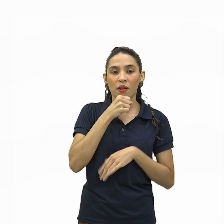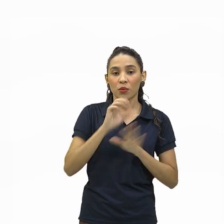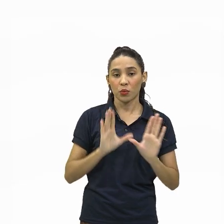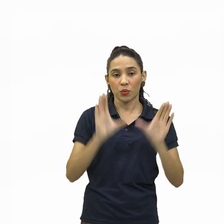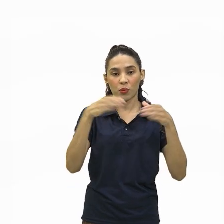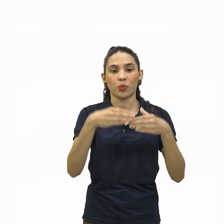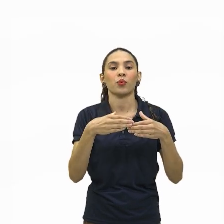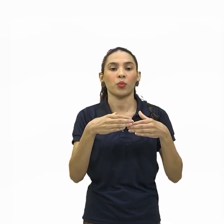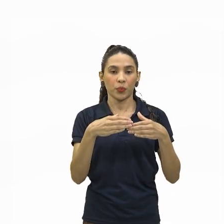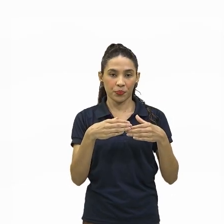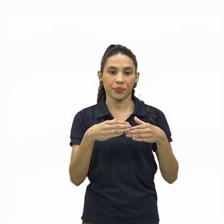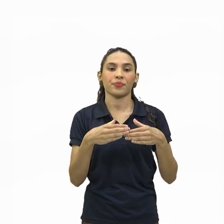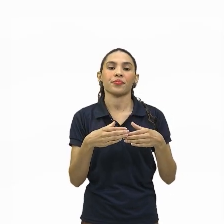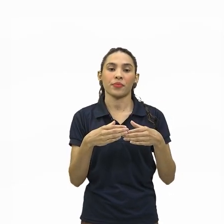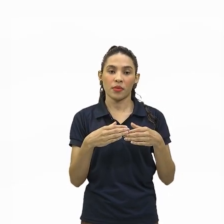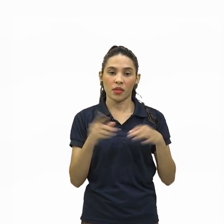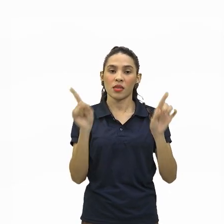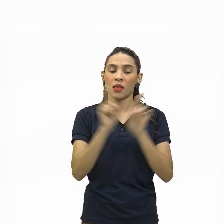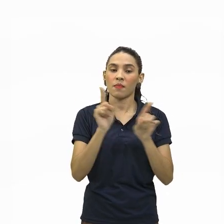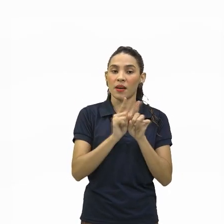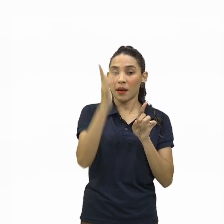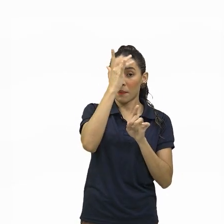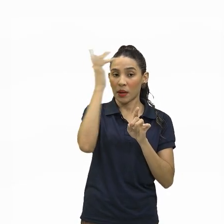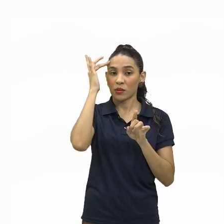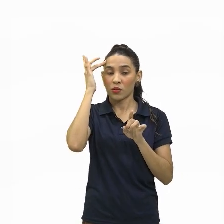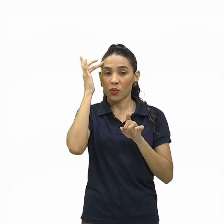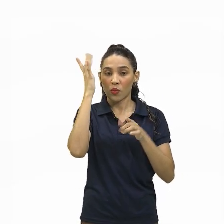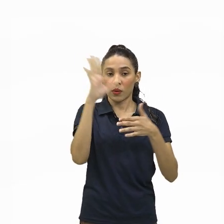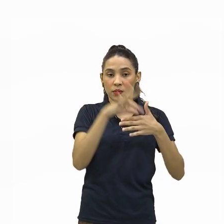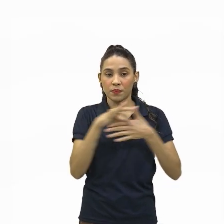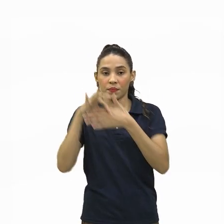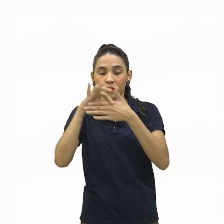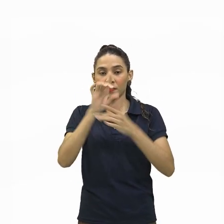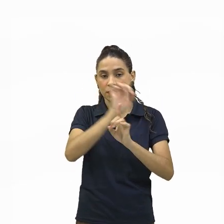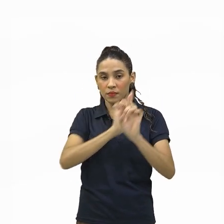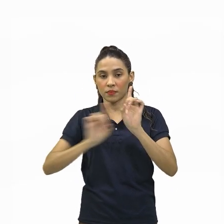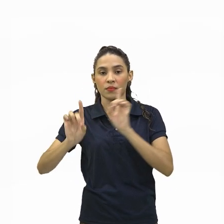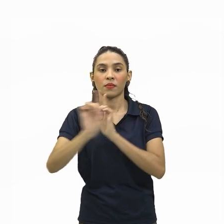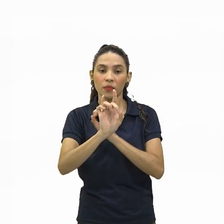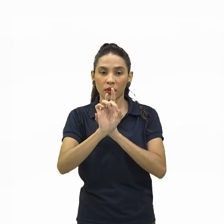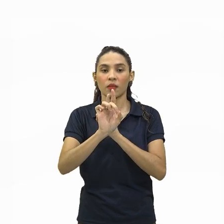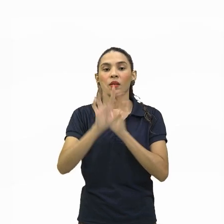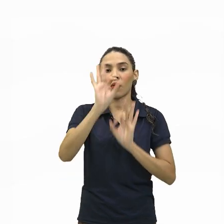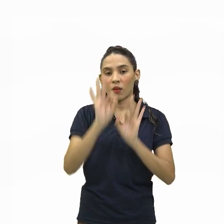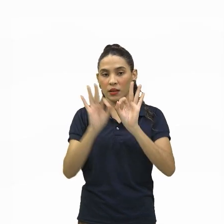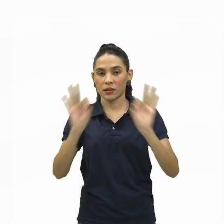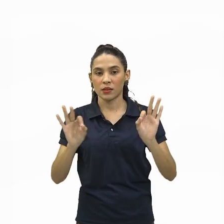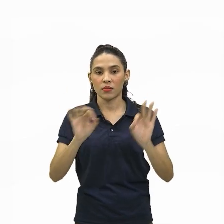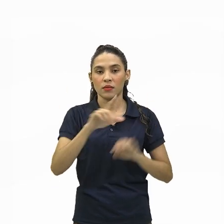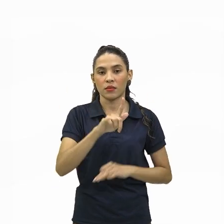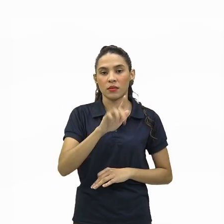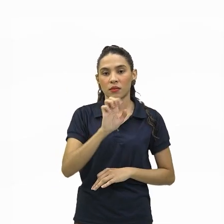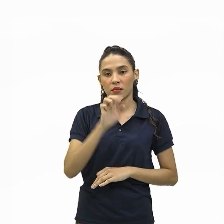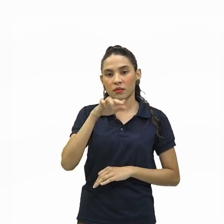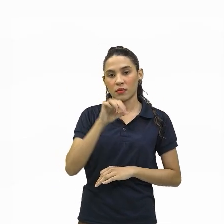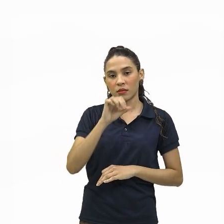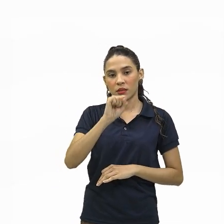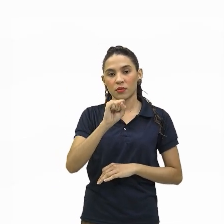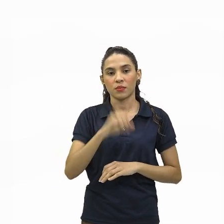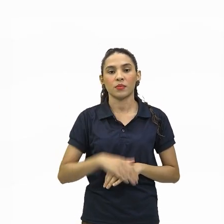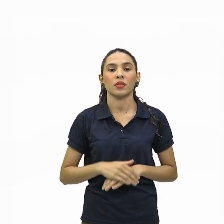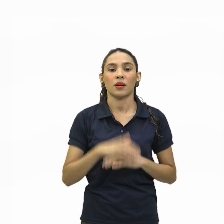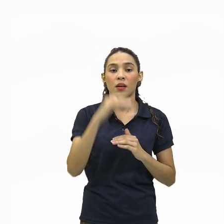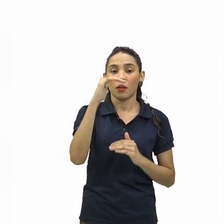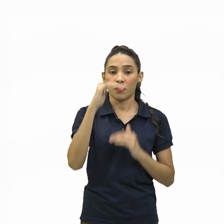justamente, né, essa pessoa que estava à frente dessa organização dos guenos, tá? O declínio